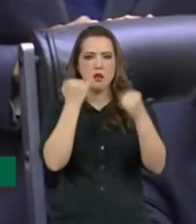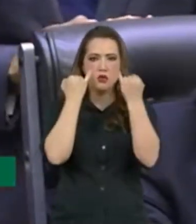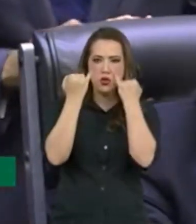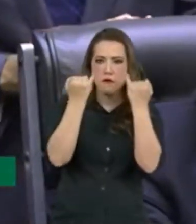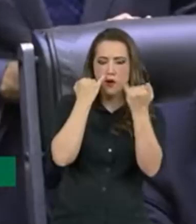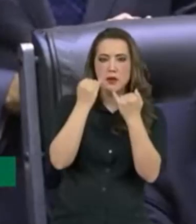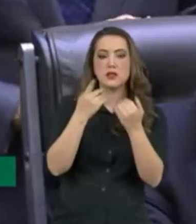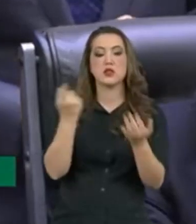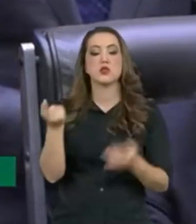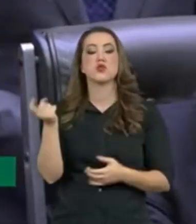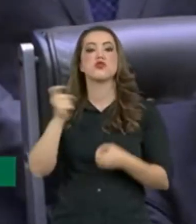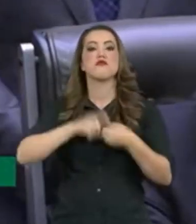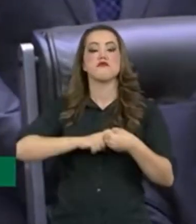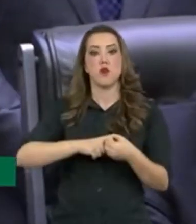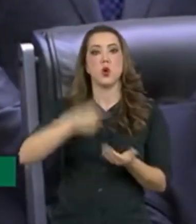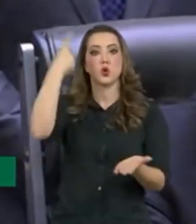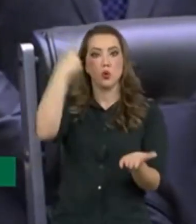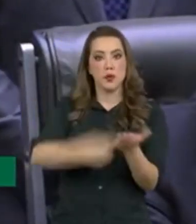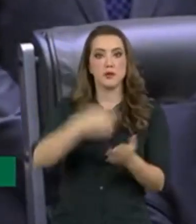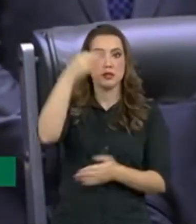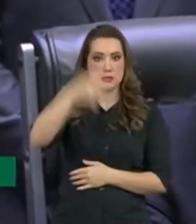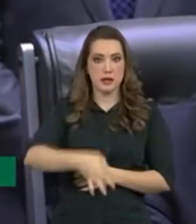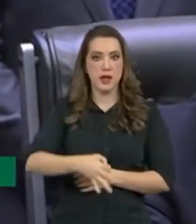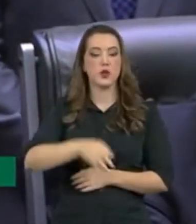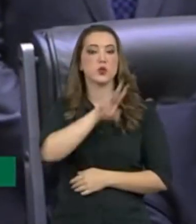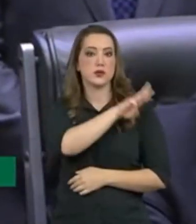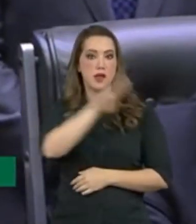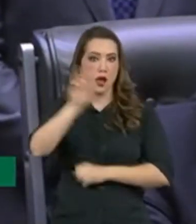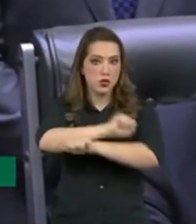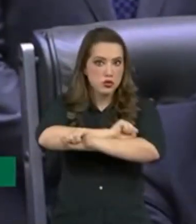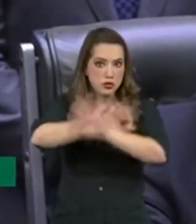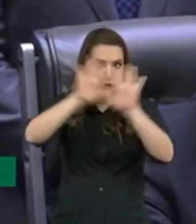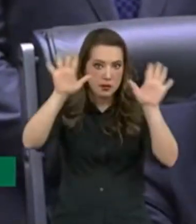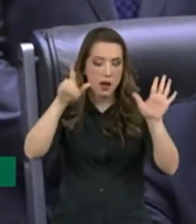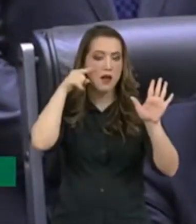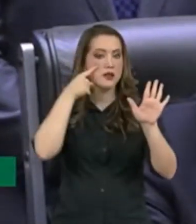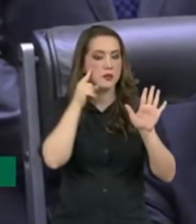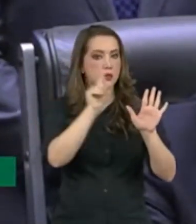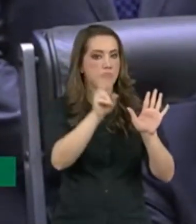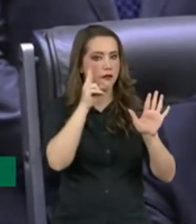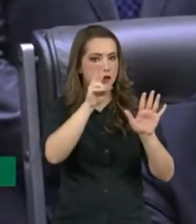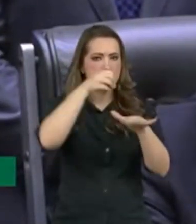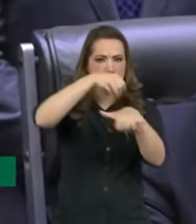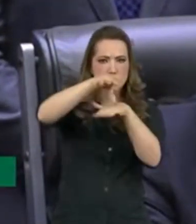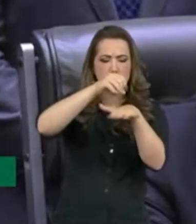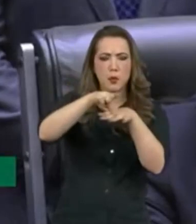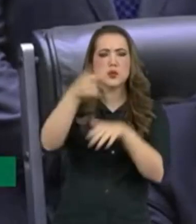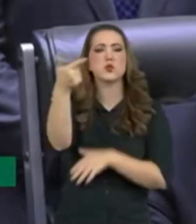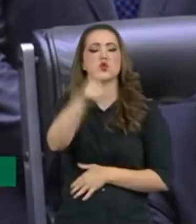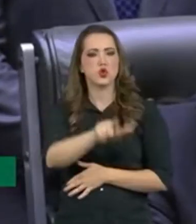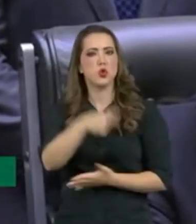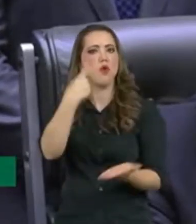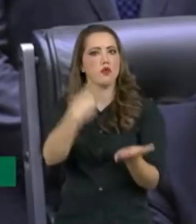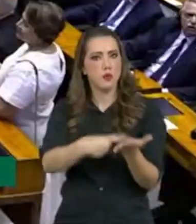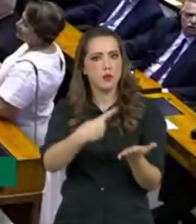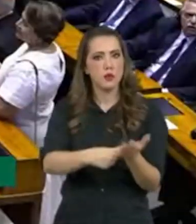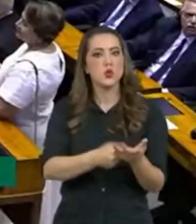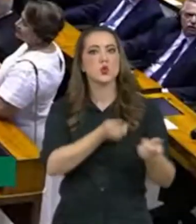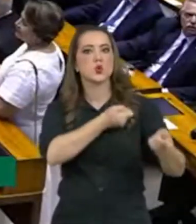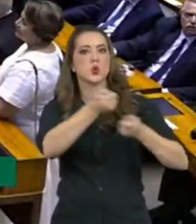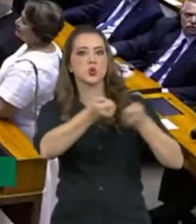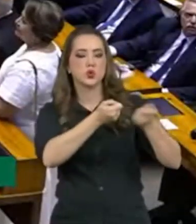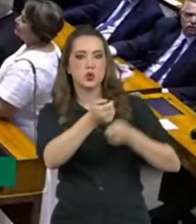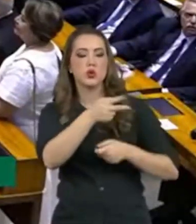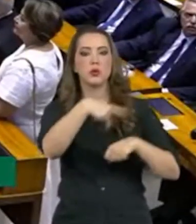ser cumprida. O portal da transparência voltará a cumprir seu papel. Os controles